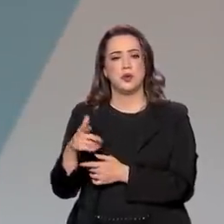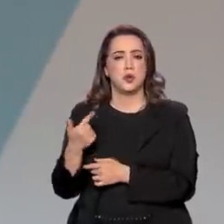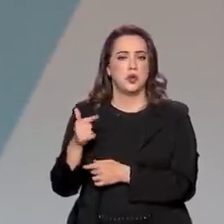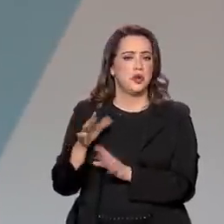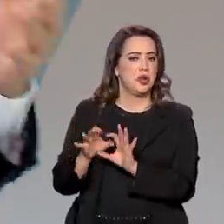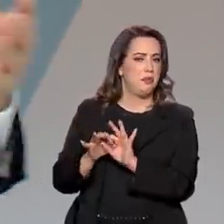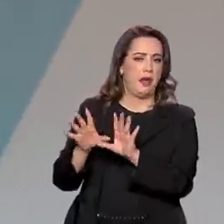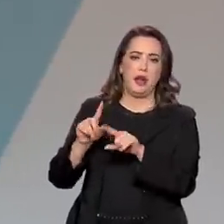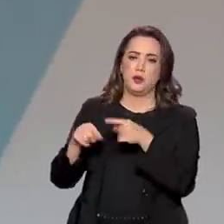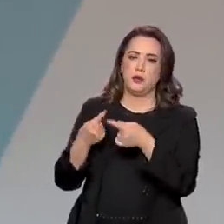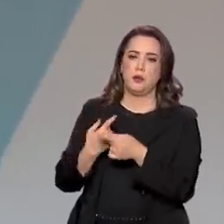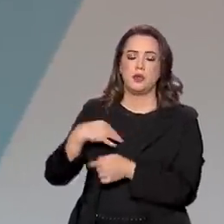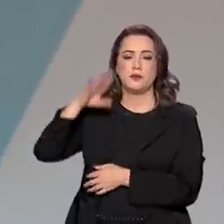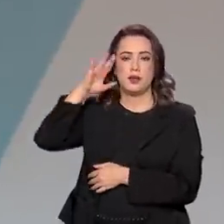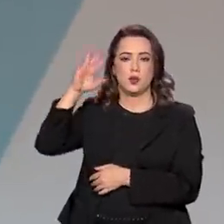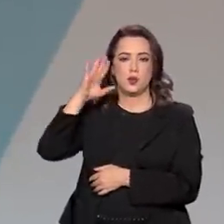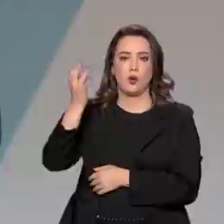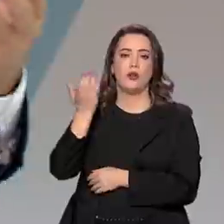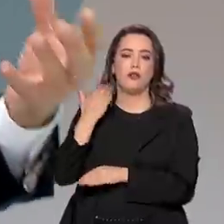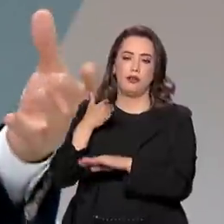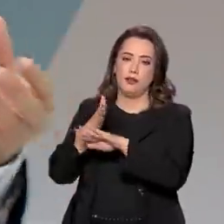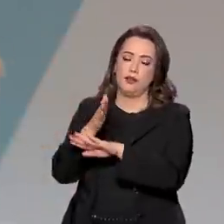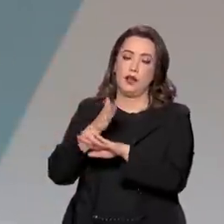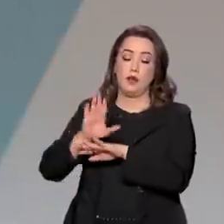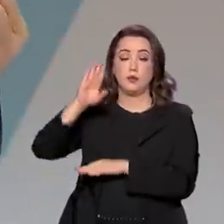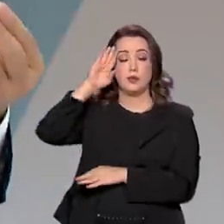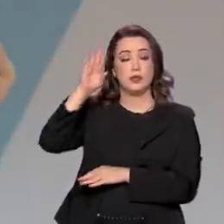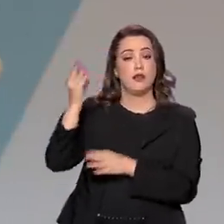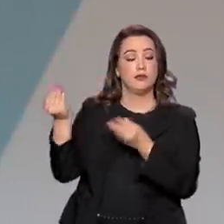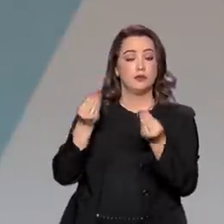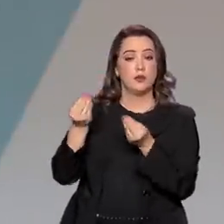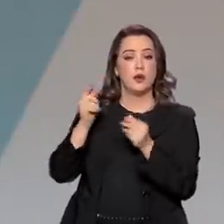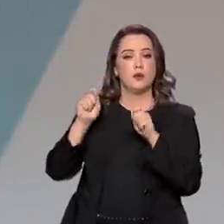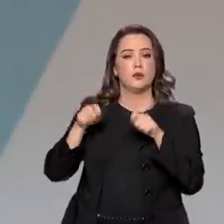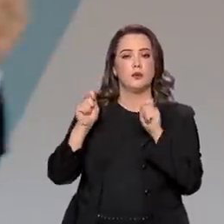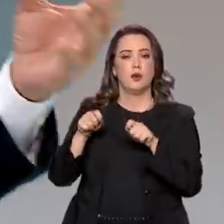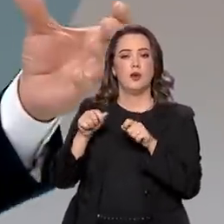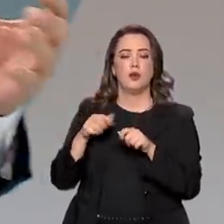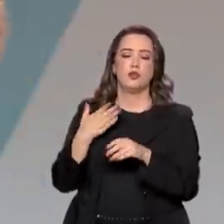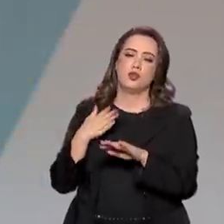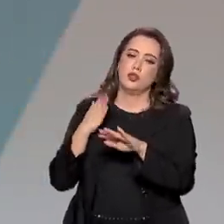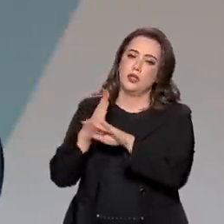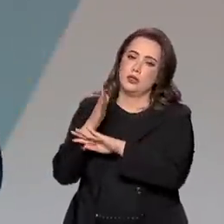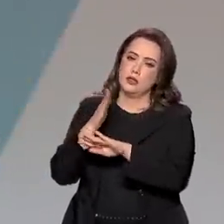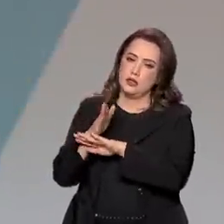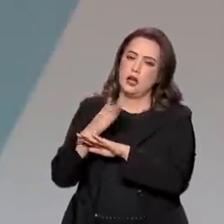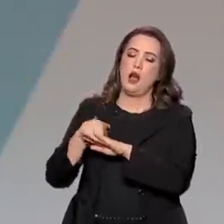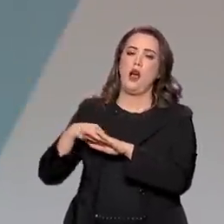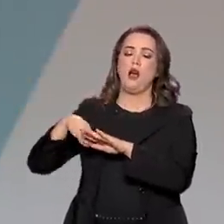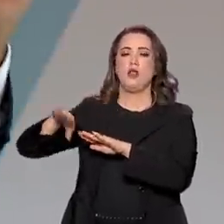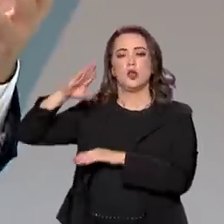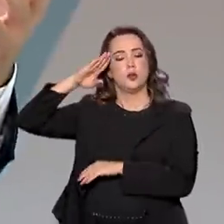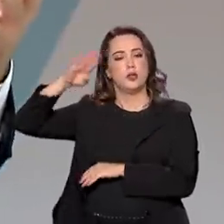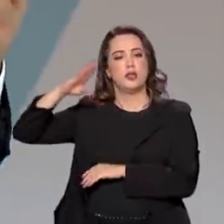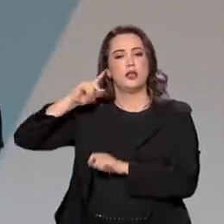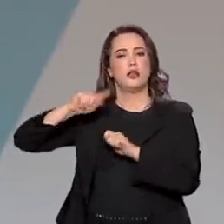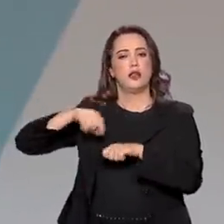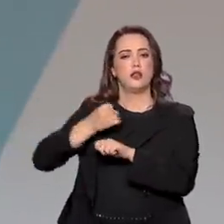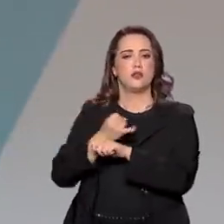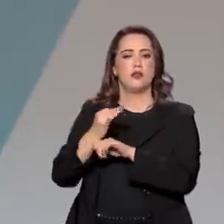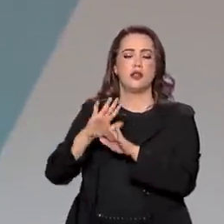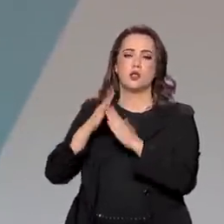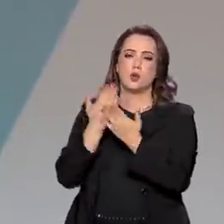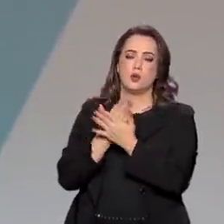selecionada mas tenho sonho de ser um militar como é que ele pode se tornar o militar das diferentes forças tem várias Escolas